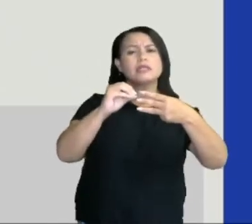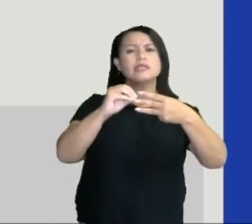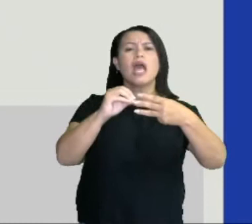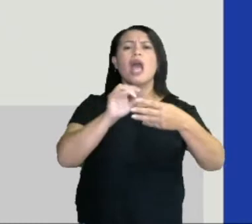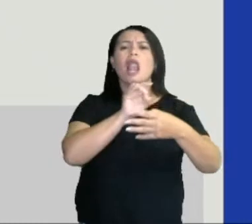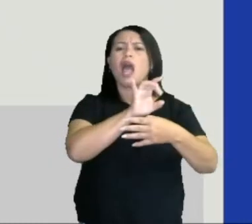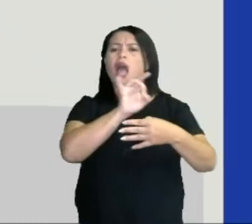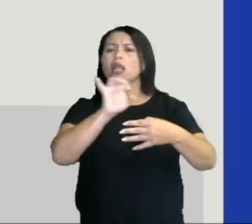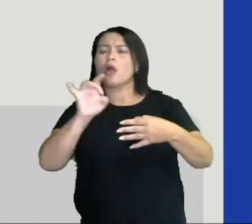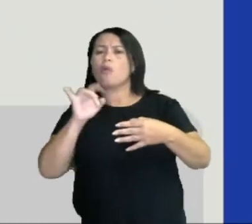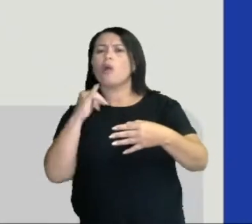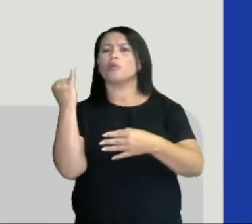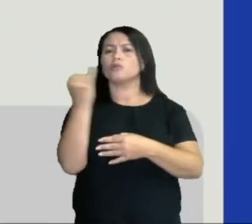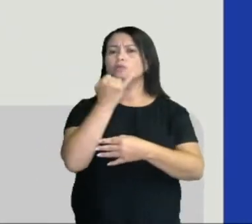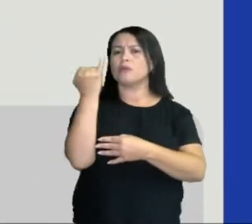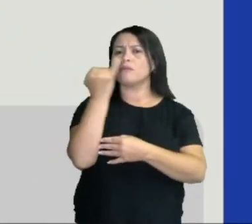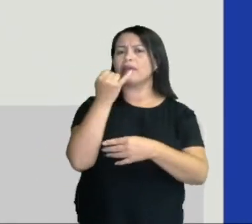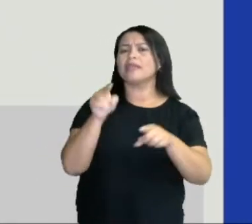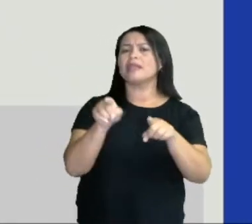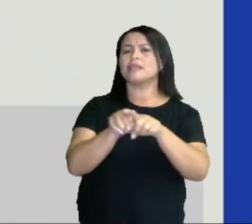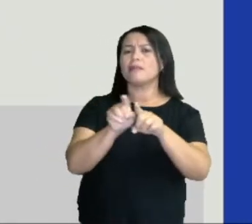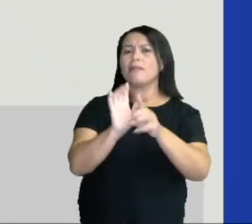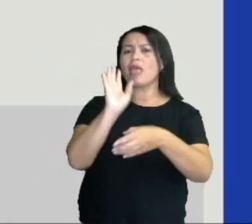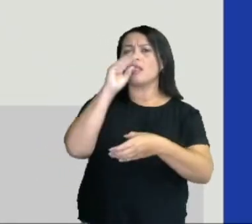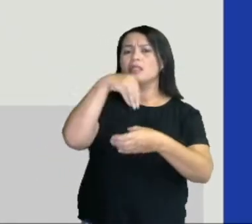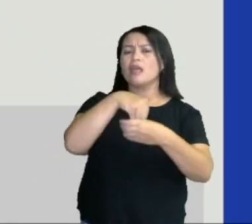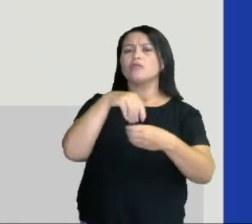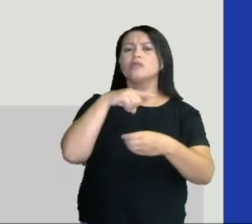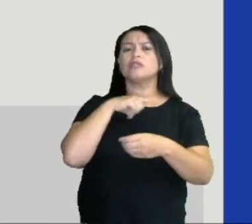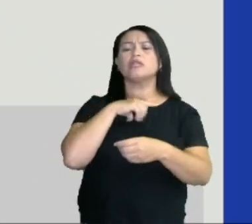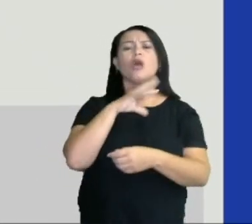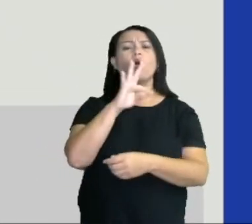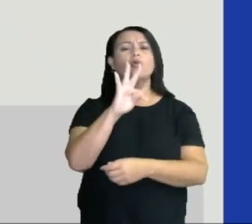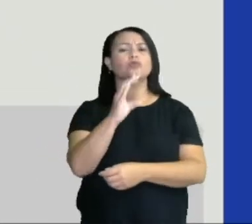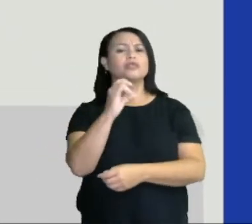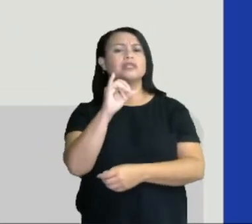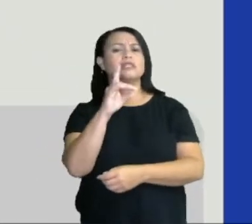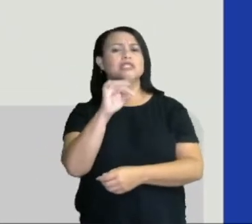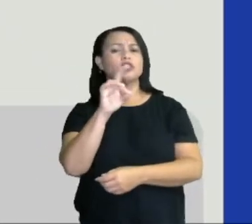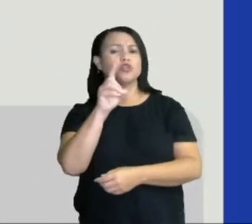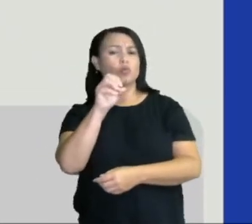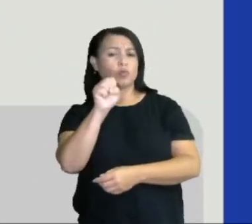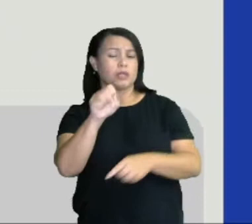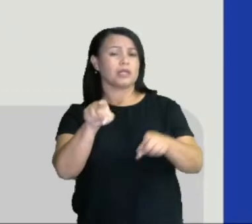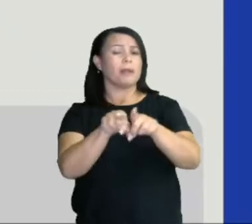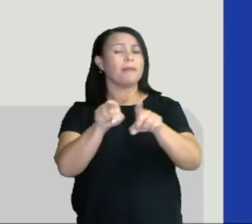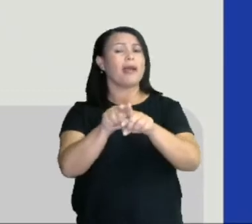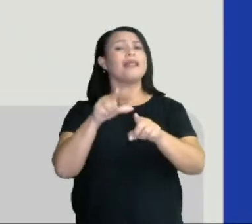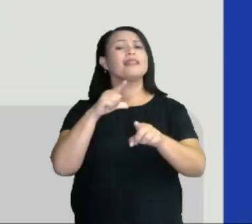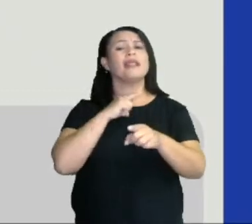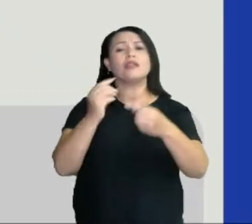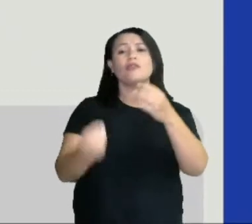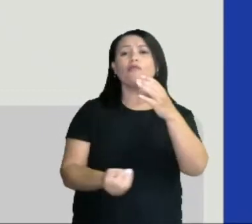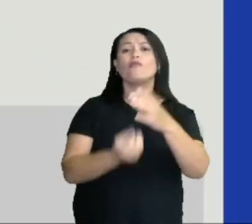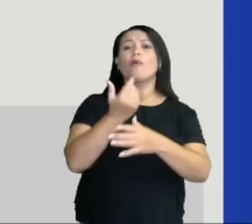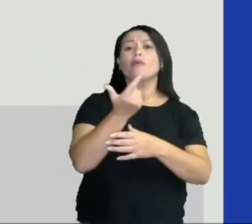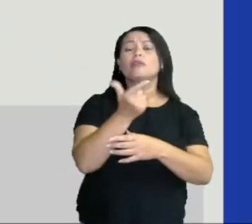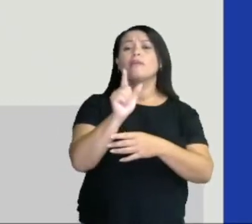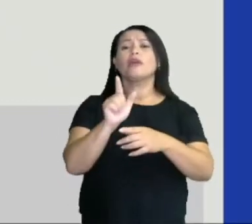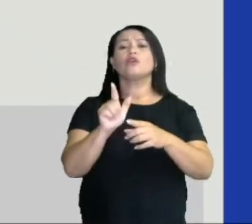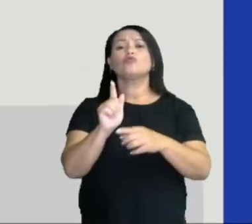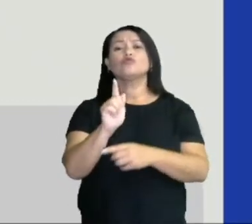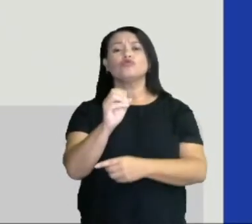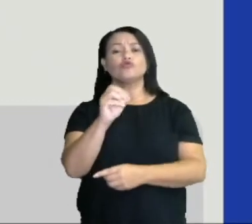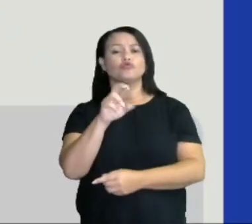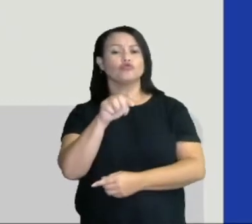uma com sua função e sendo agrupadas, formavam os tecidos, que também, se especializando, formavam os órgãos